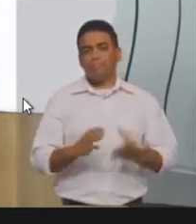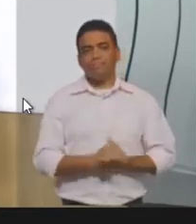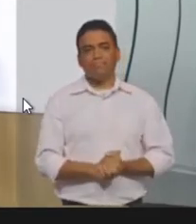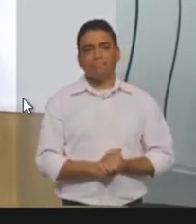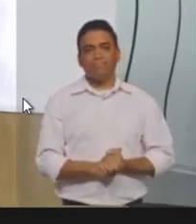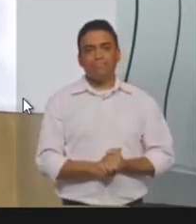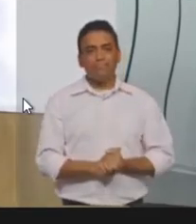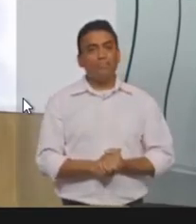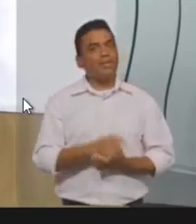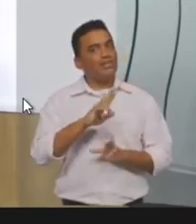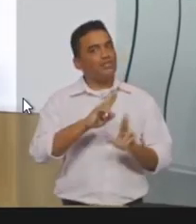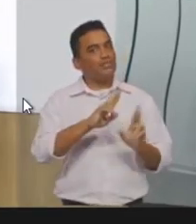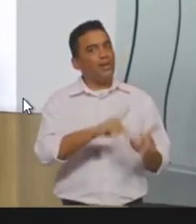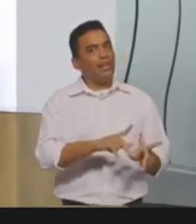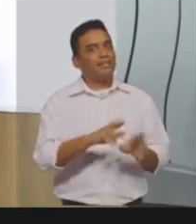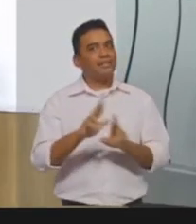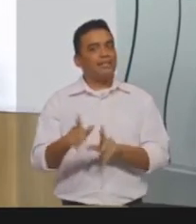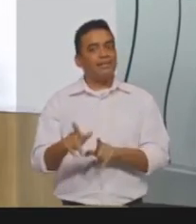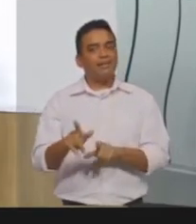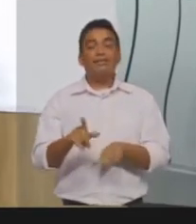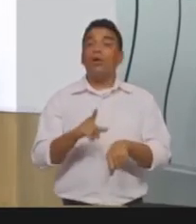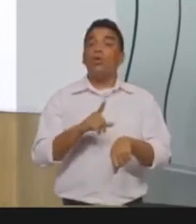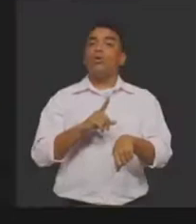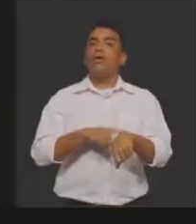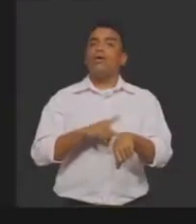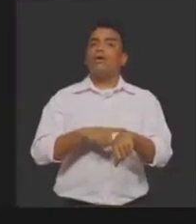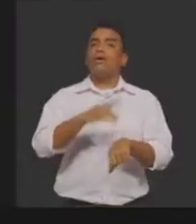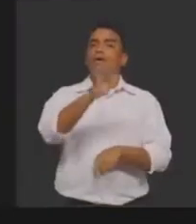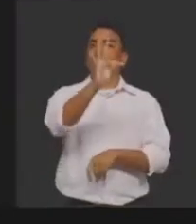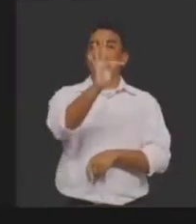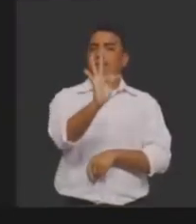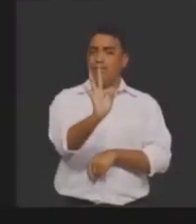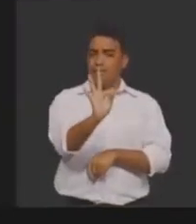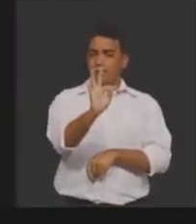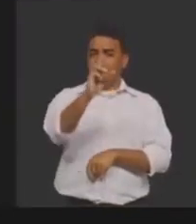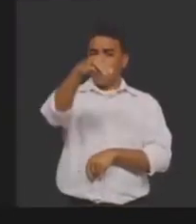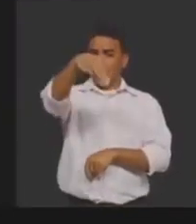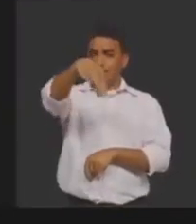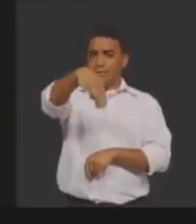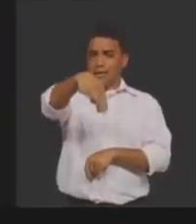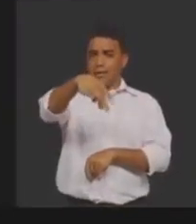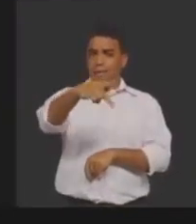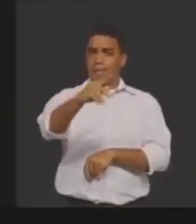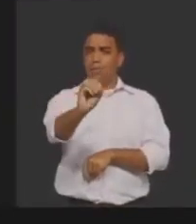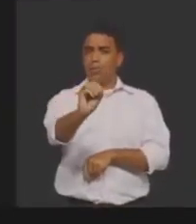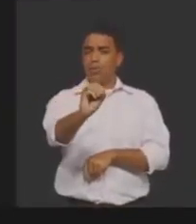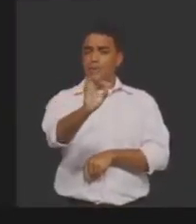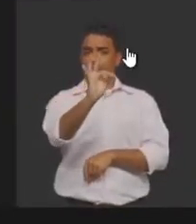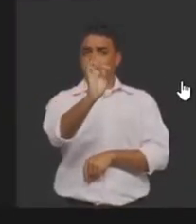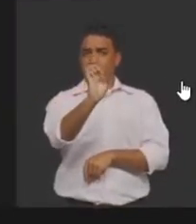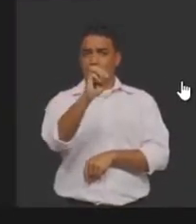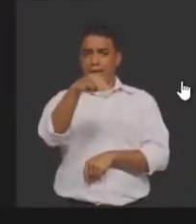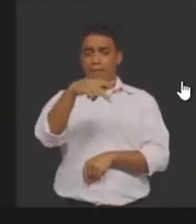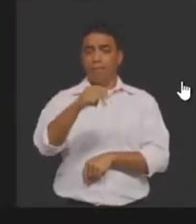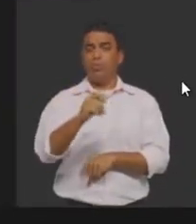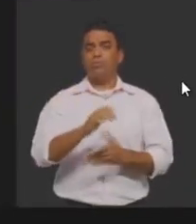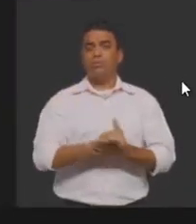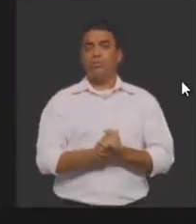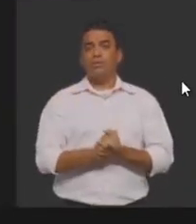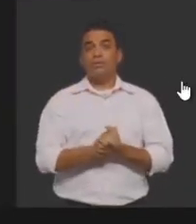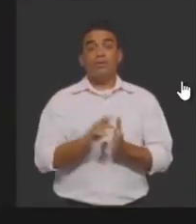E aí que vem a diferença, né? O que é tempo, então? O tempo atmosférico é um estado